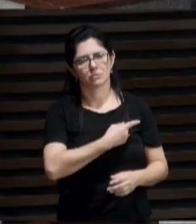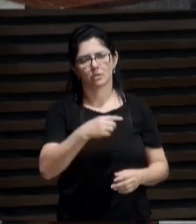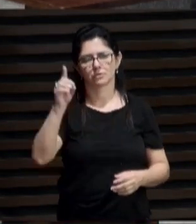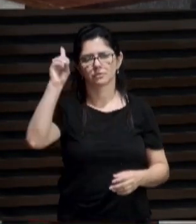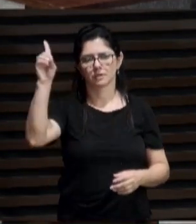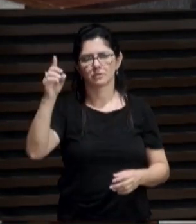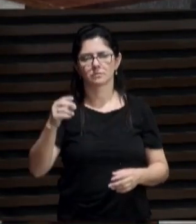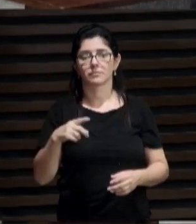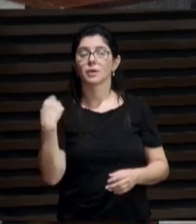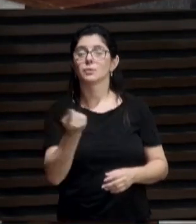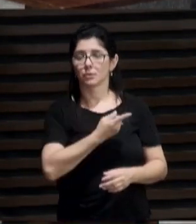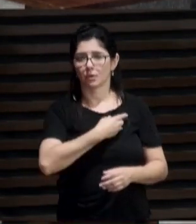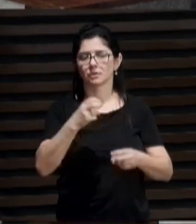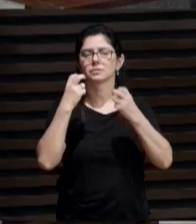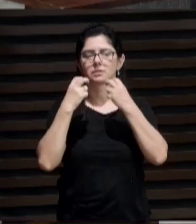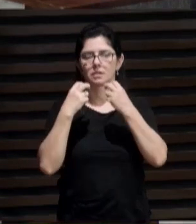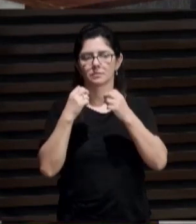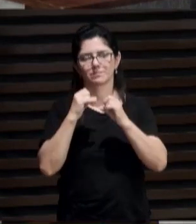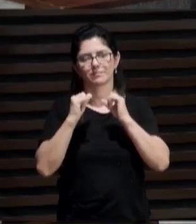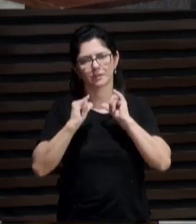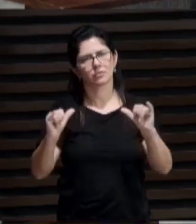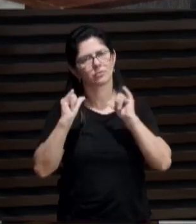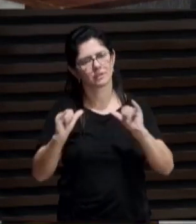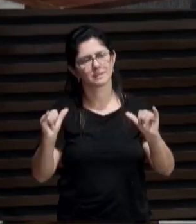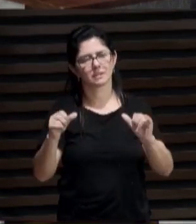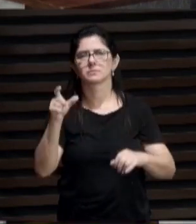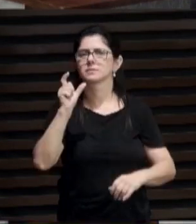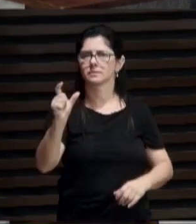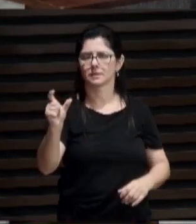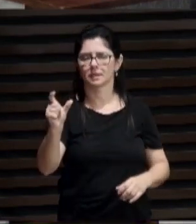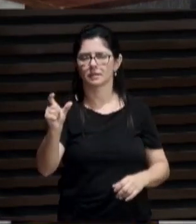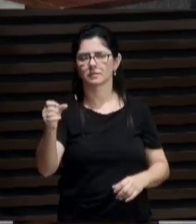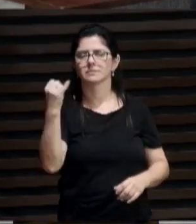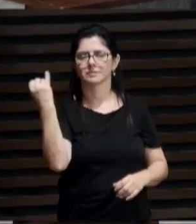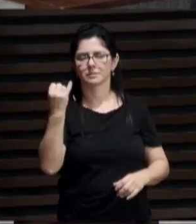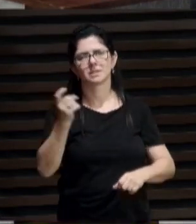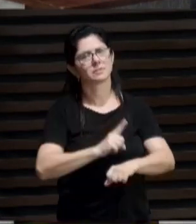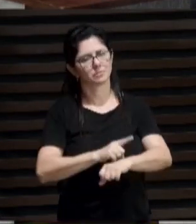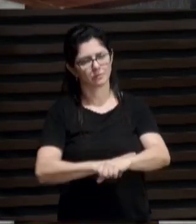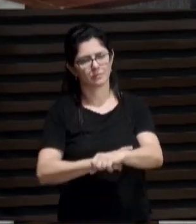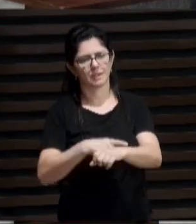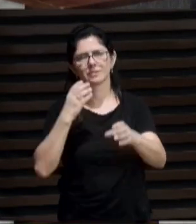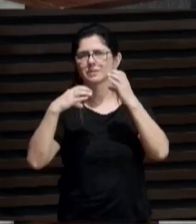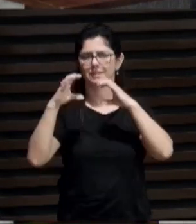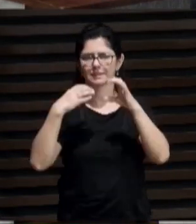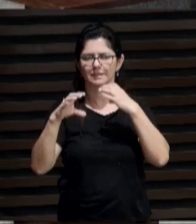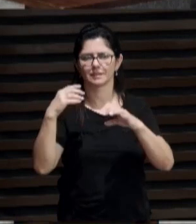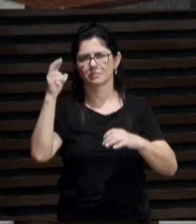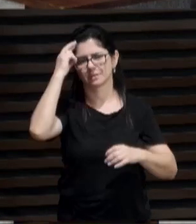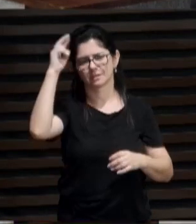confessamos a palavra, por isso é tão importante esse momento, e o que nós cantamos ao Senhor, porque a nossa